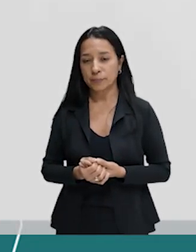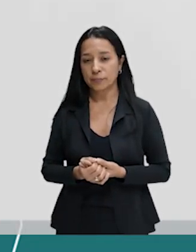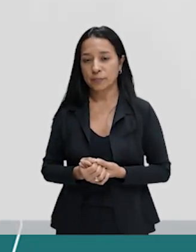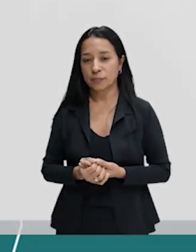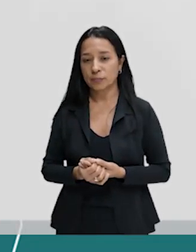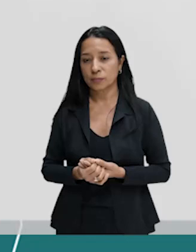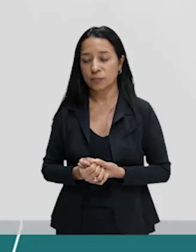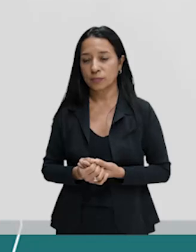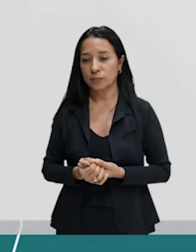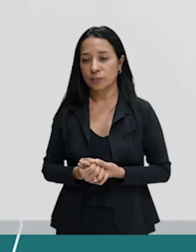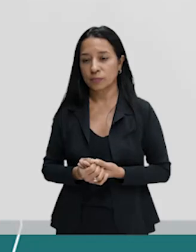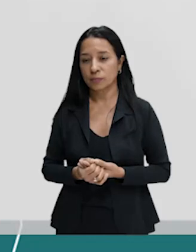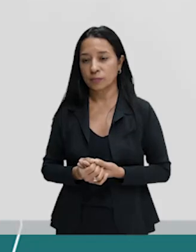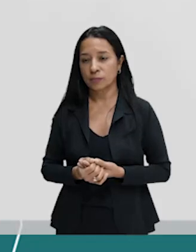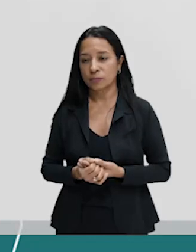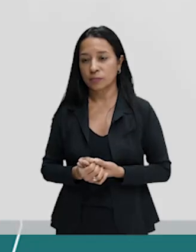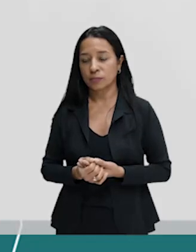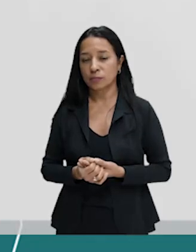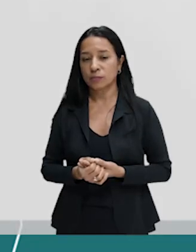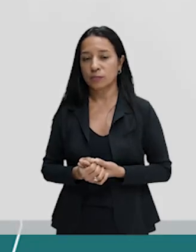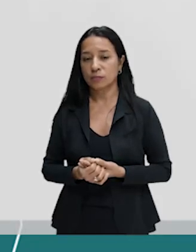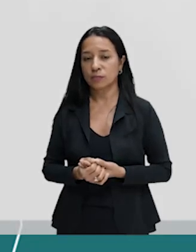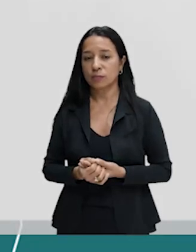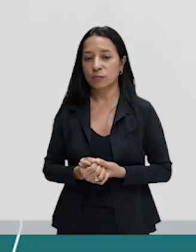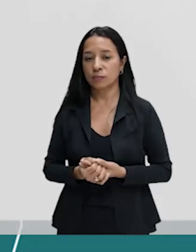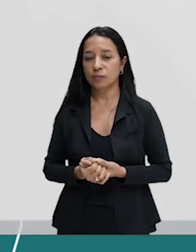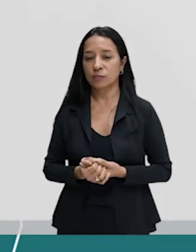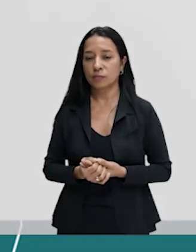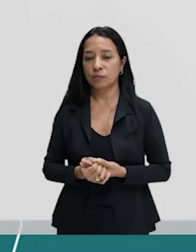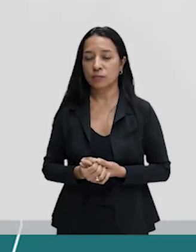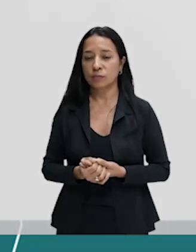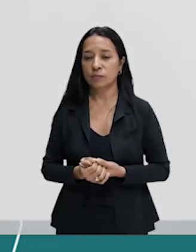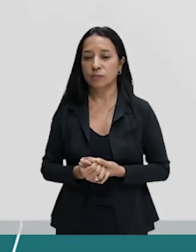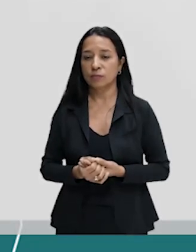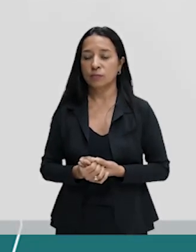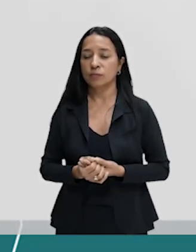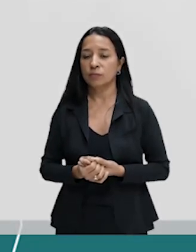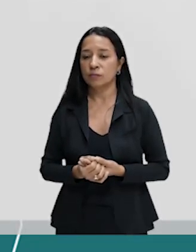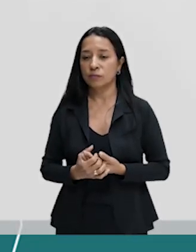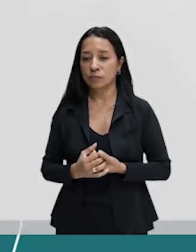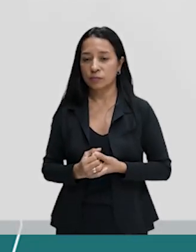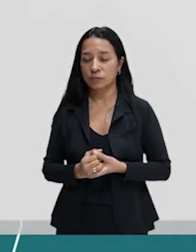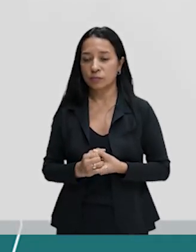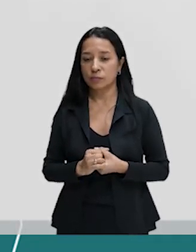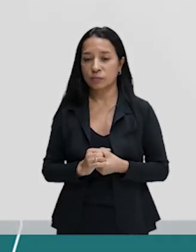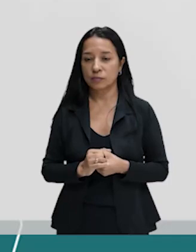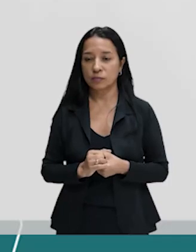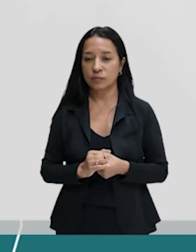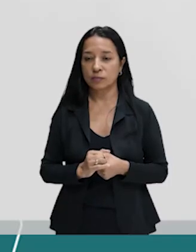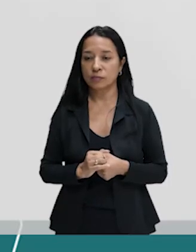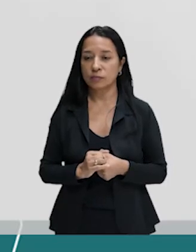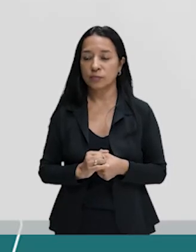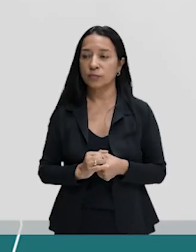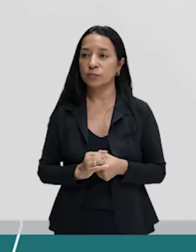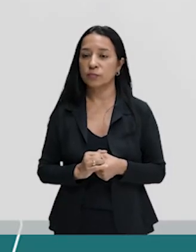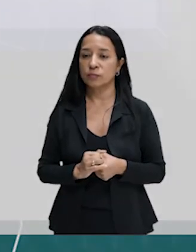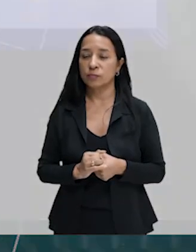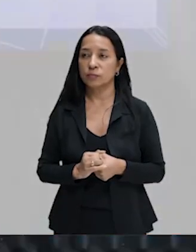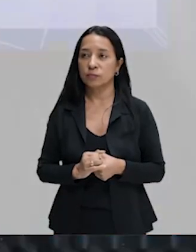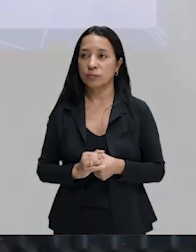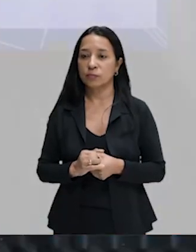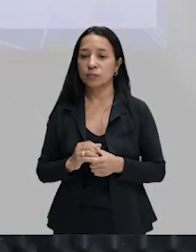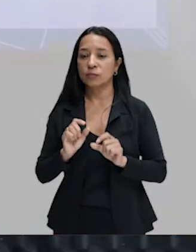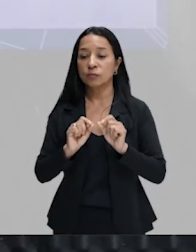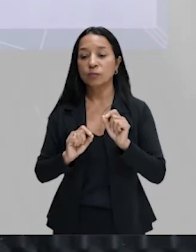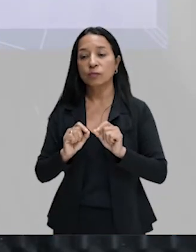pós-modernistas. Vê-se, de fato, nessa fase, um apuro e rigor formal, menos afeito ao padrão estético instaurado pelos escritores de